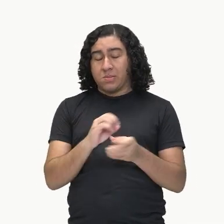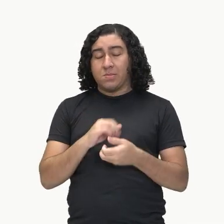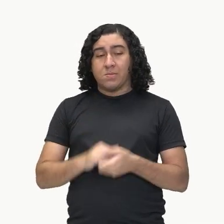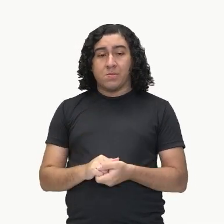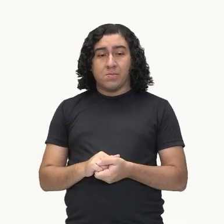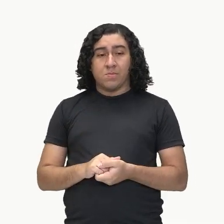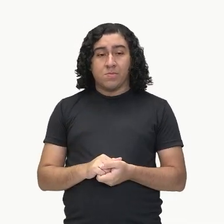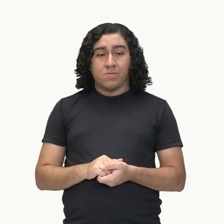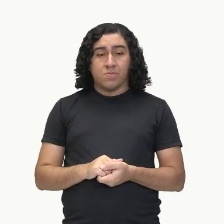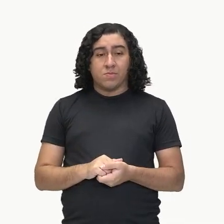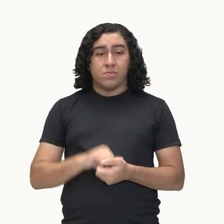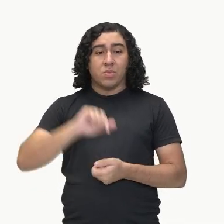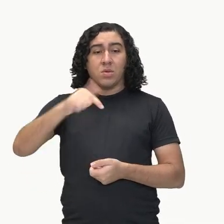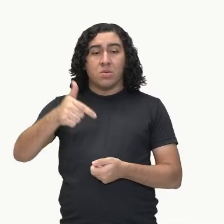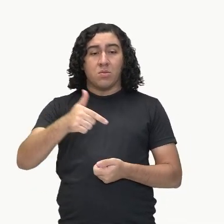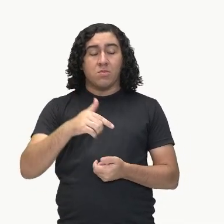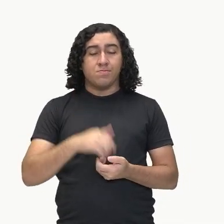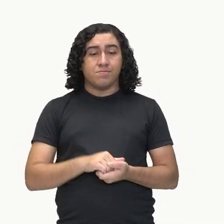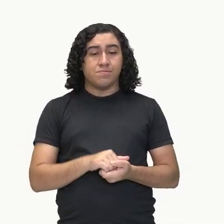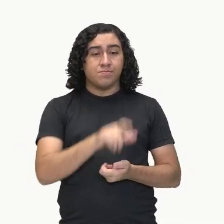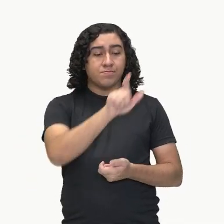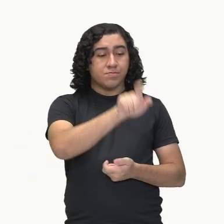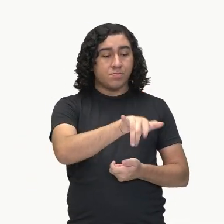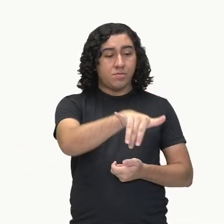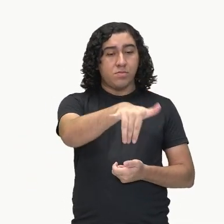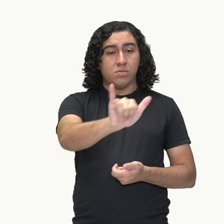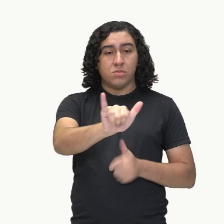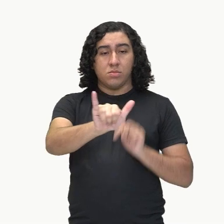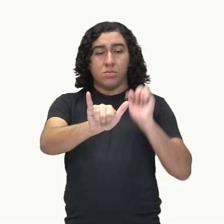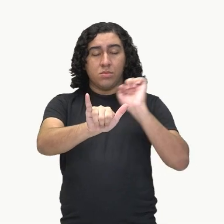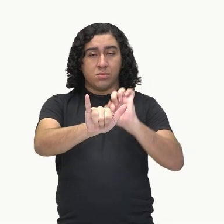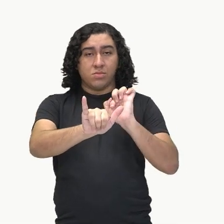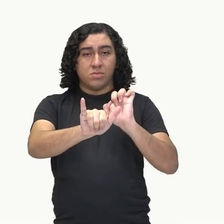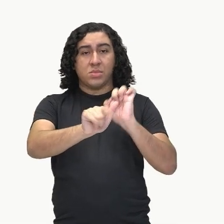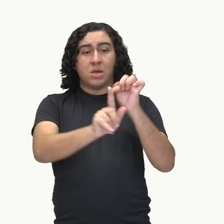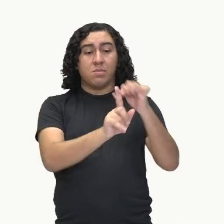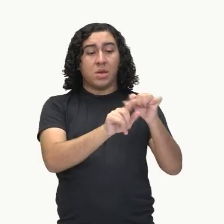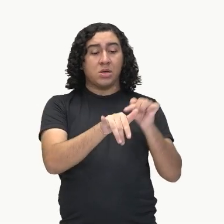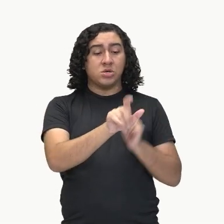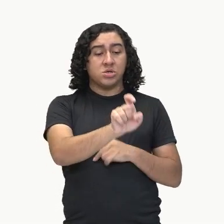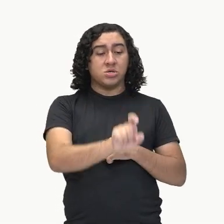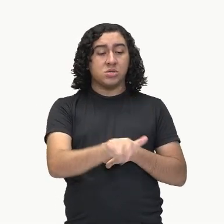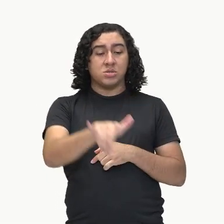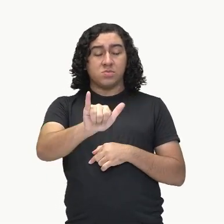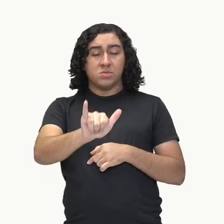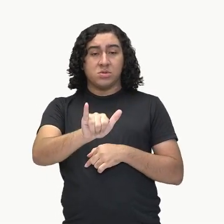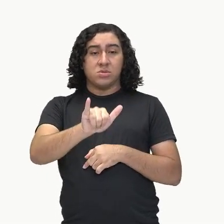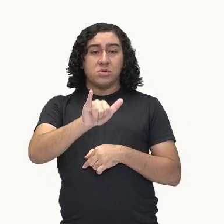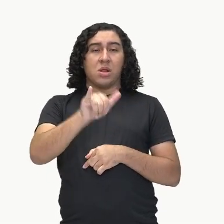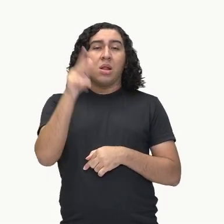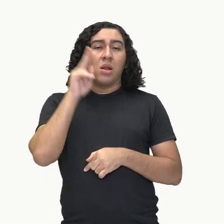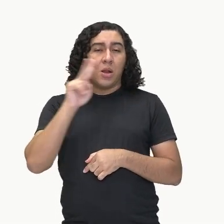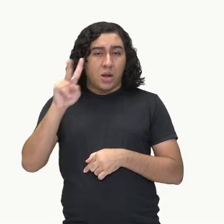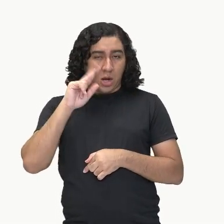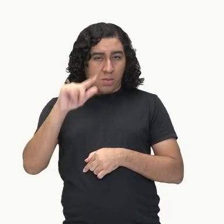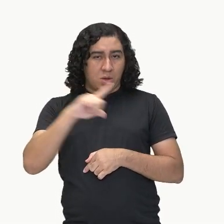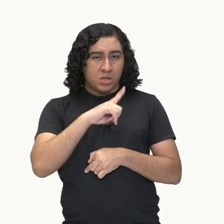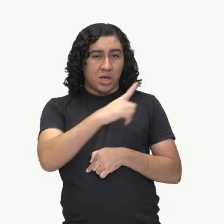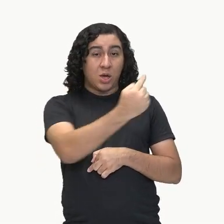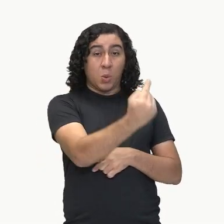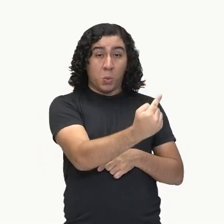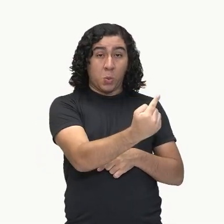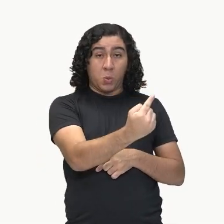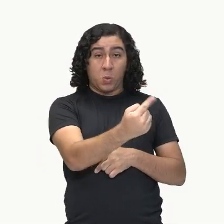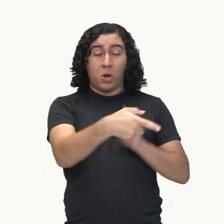para o próximo, nós vamos ter xy somado a xy. Não esqueça, novamente,